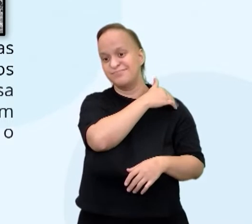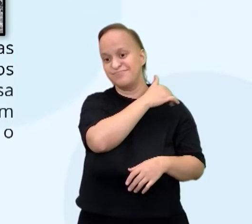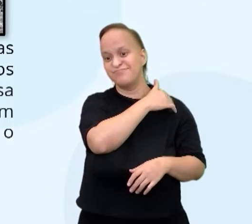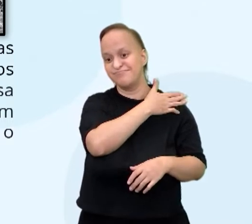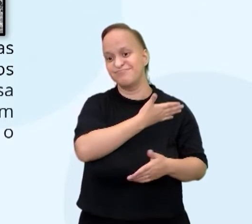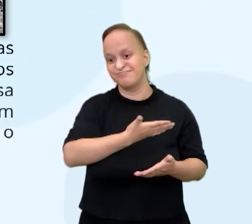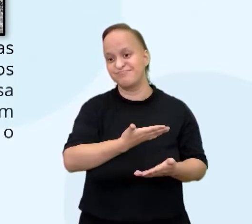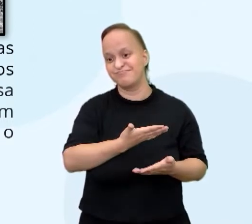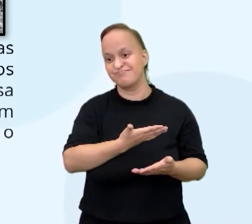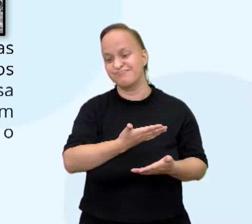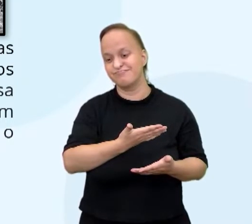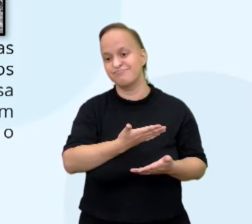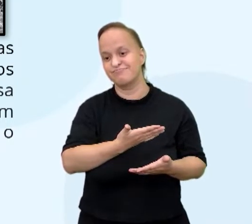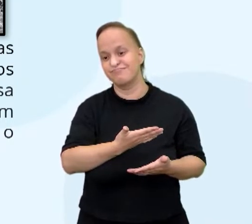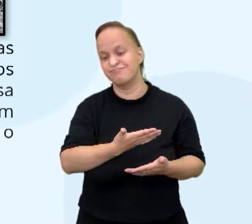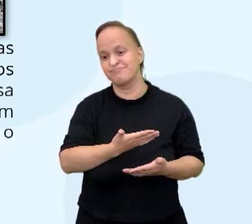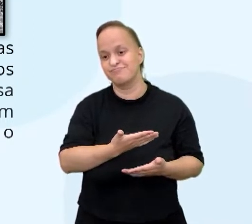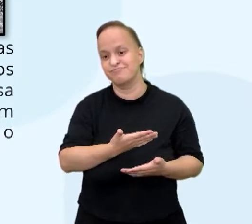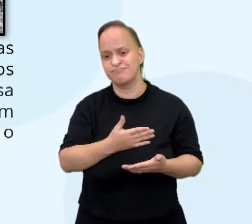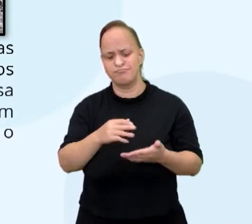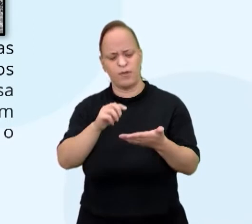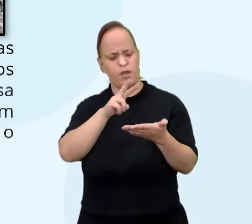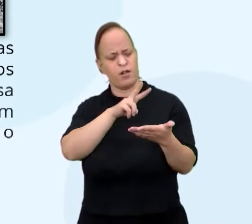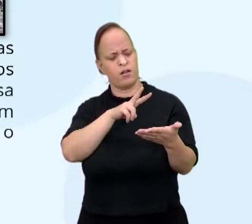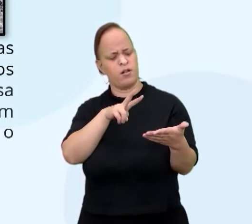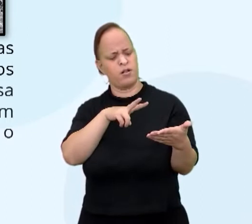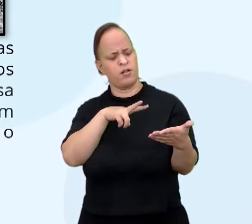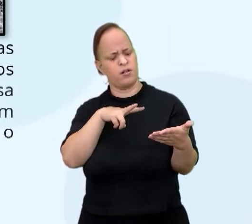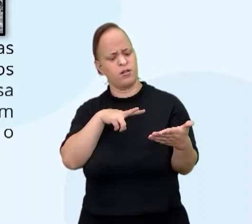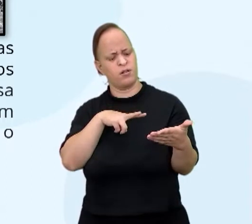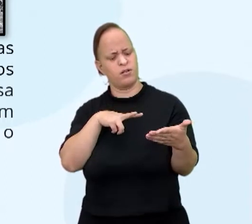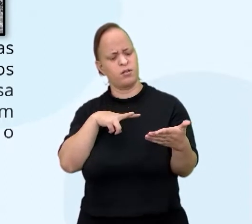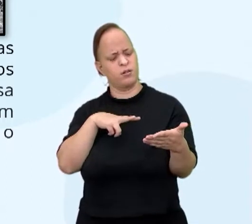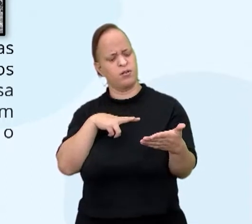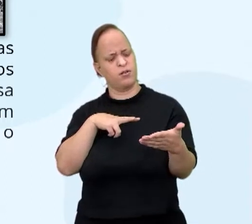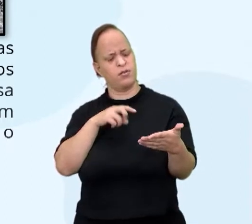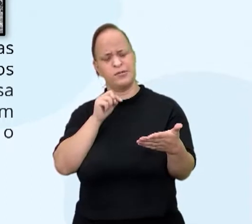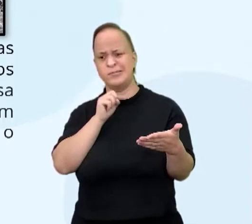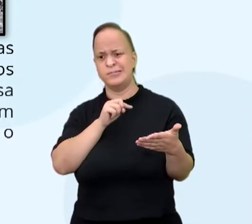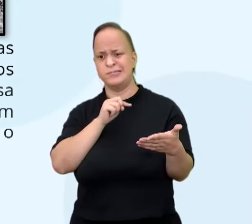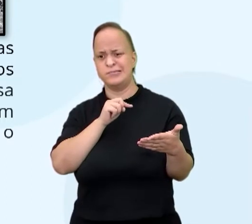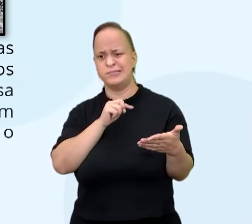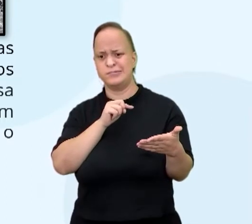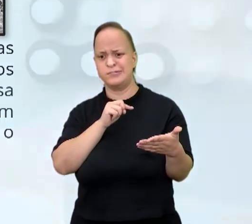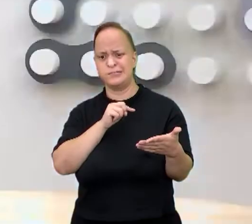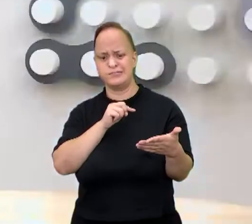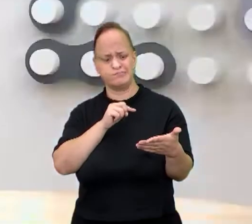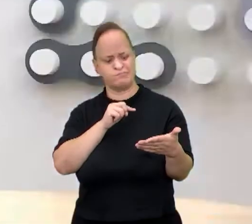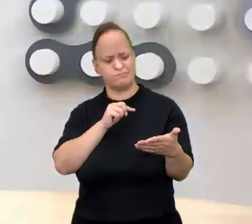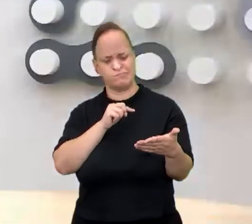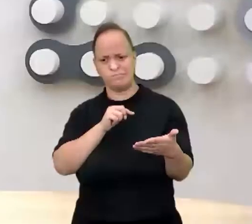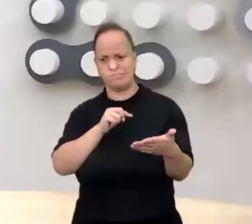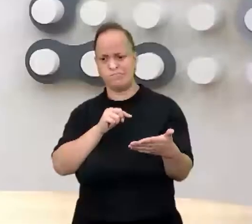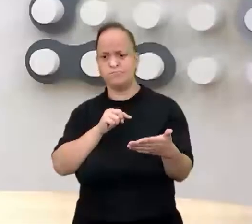né? Eles eram artigos científicos que, em vez de promover, né?